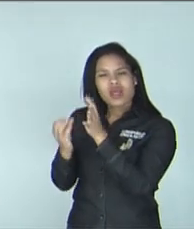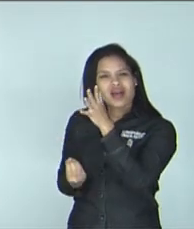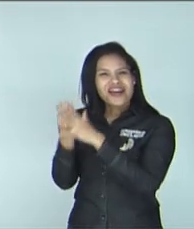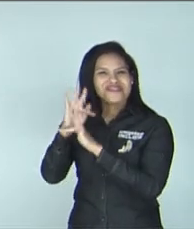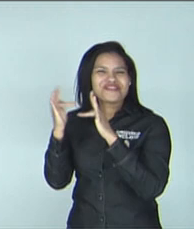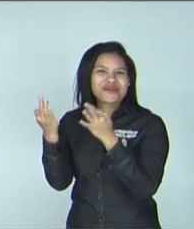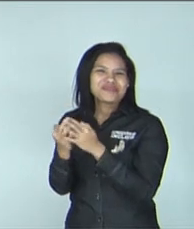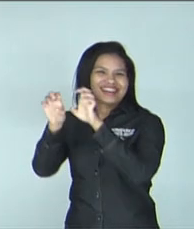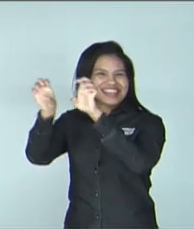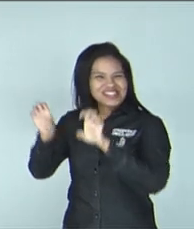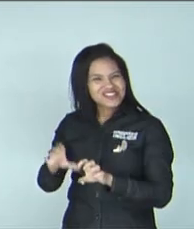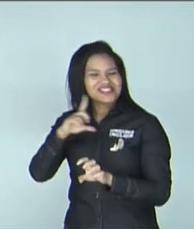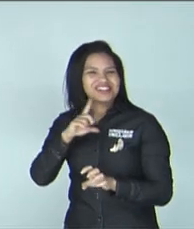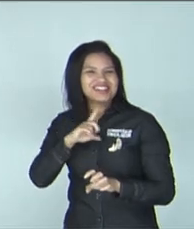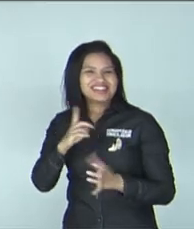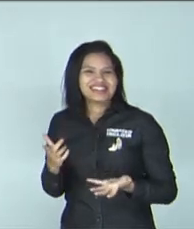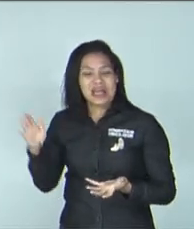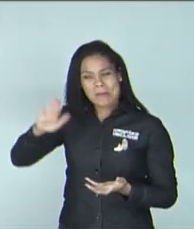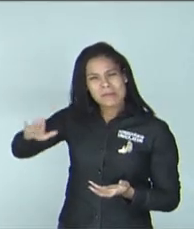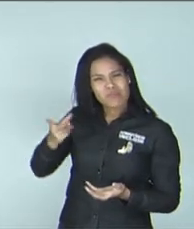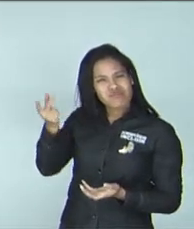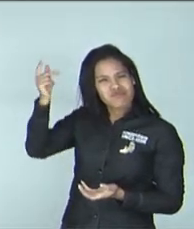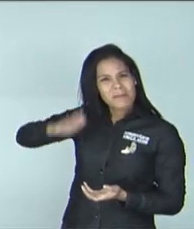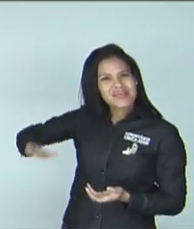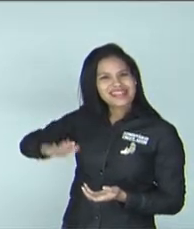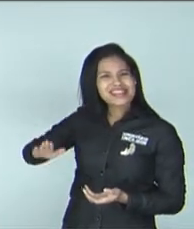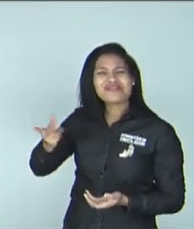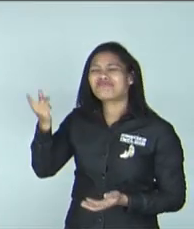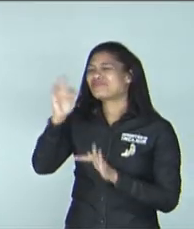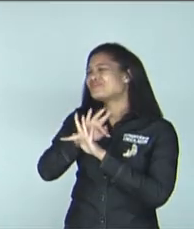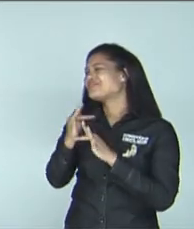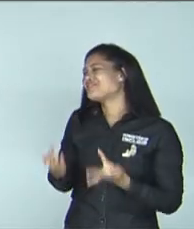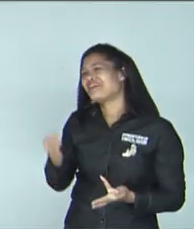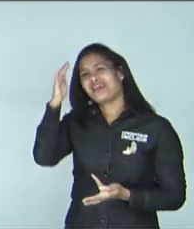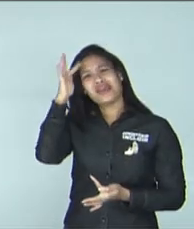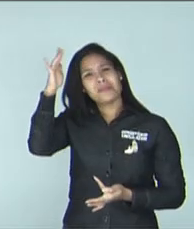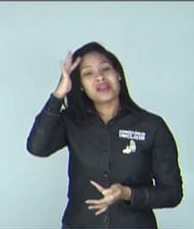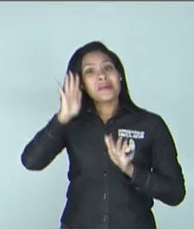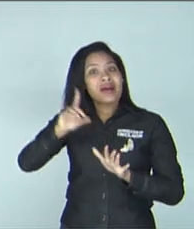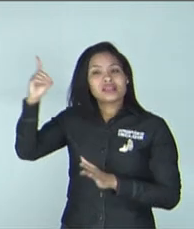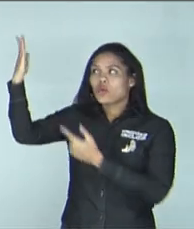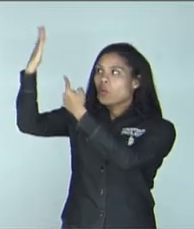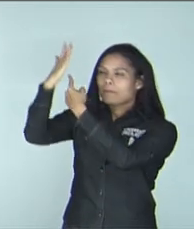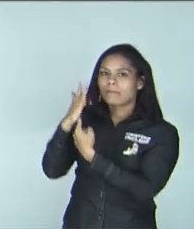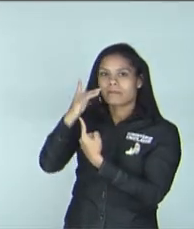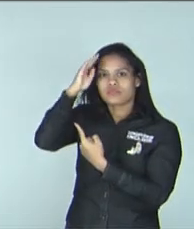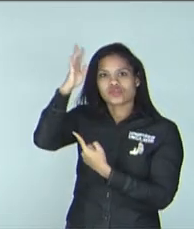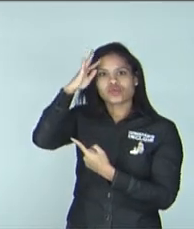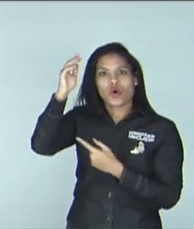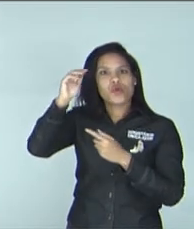daquele menino eu não sou isso muito simples e deus me levou a coisas muito maiores do que aqueles sonhos e